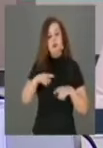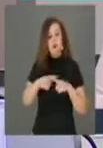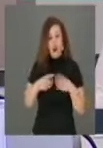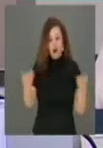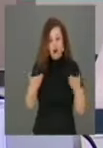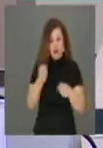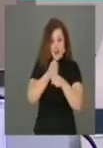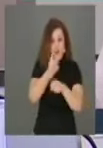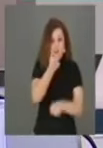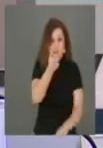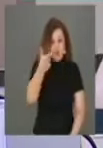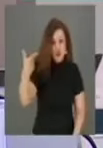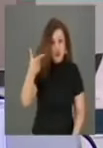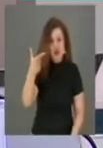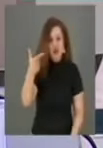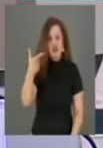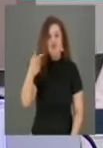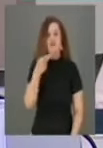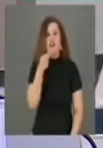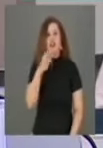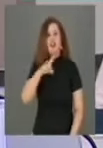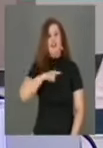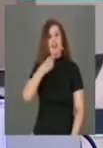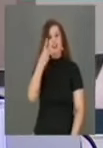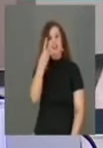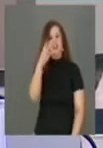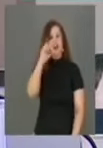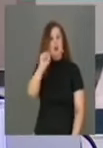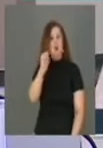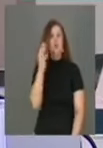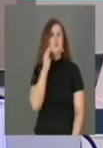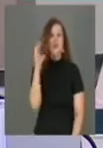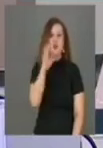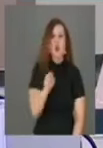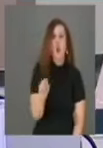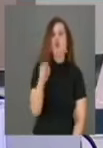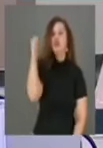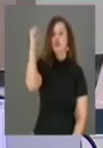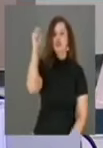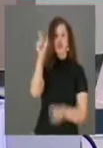2022, dizer que nós temos 38 milhões de brasileiros passando fome.